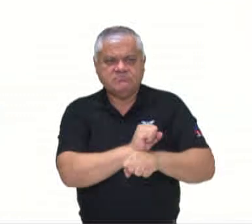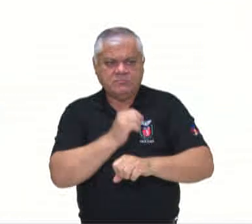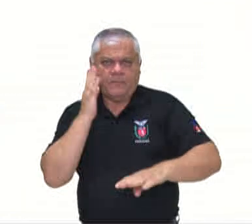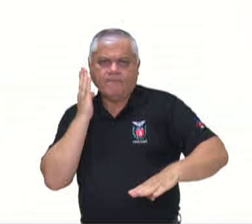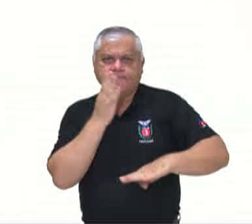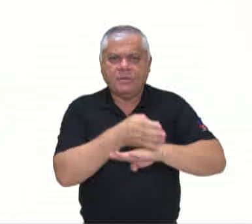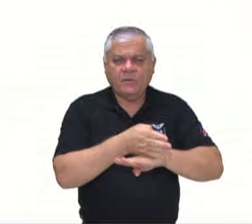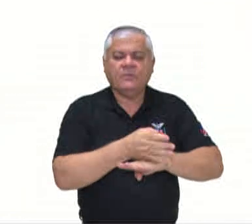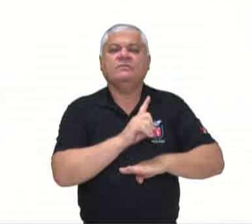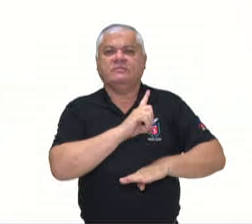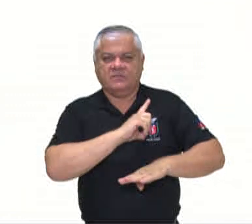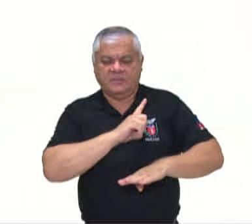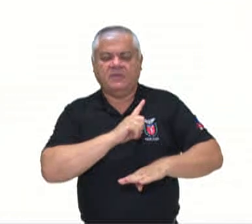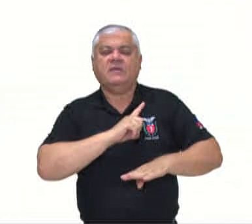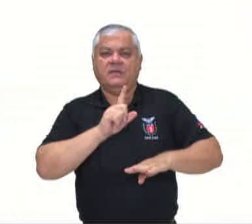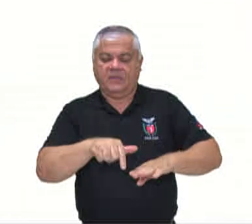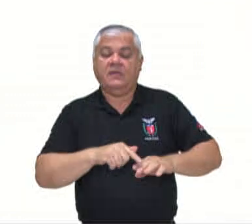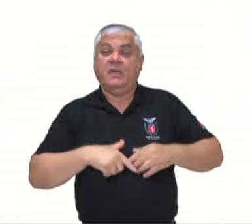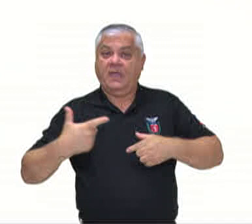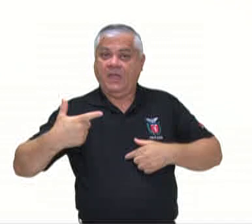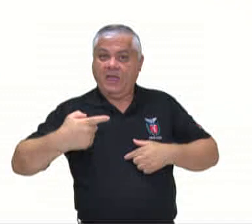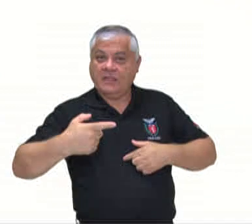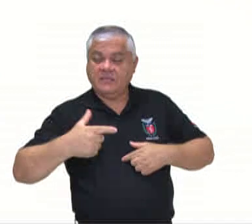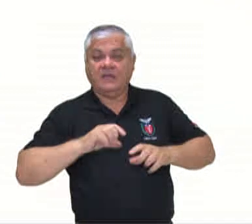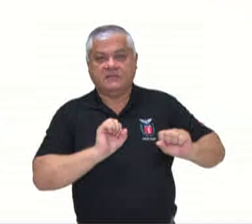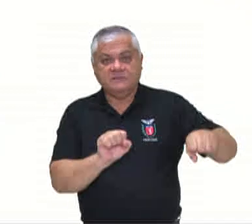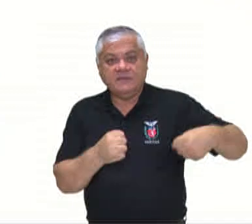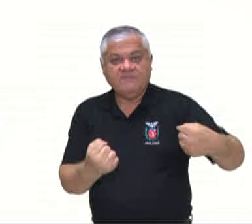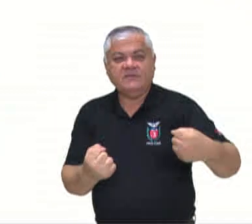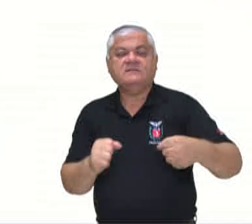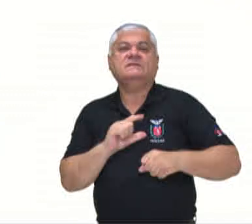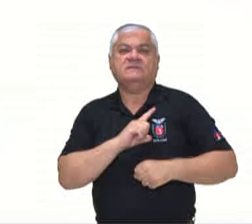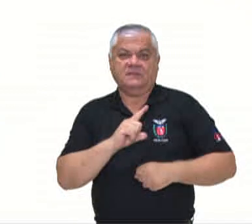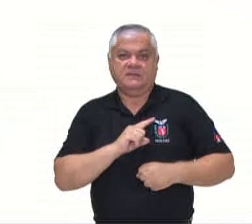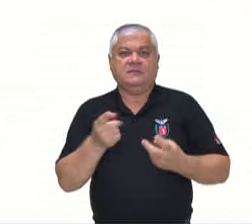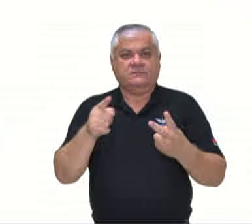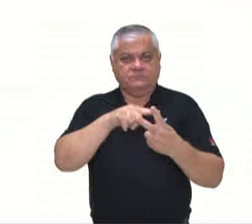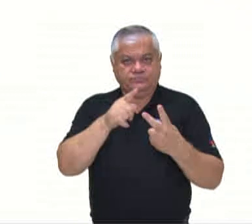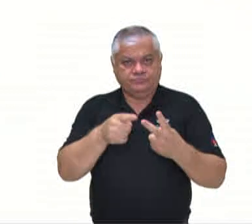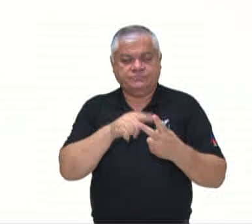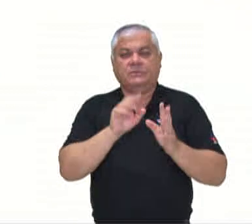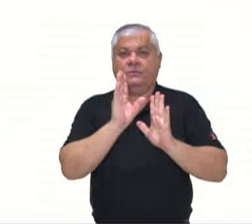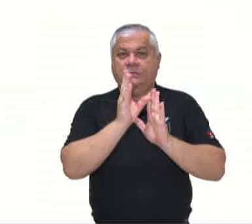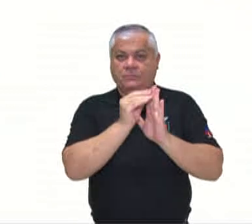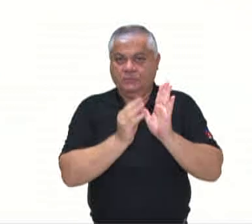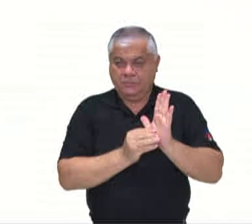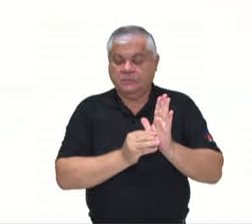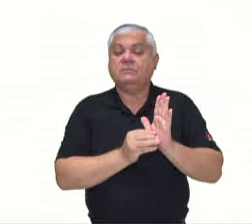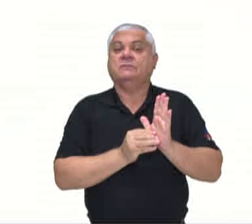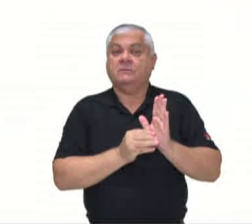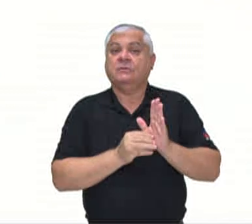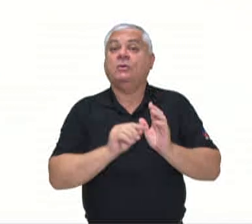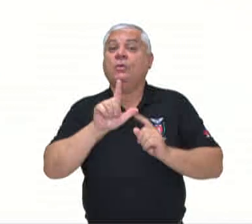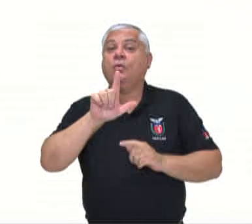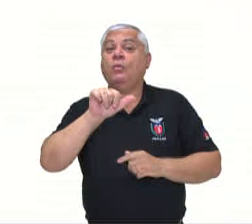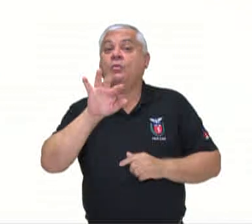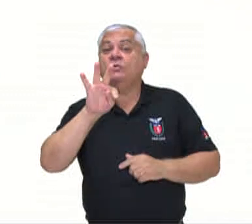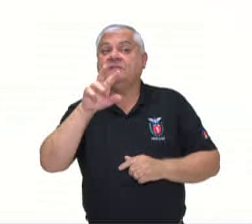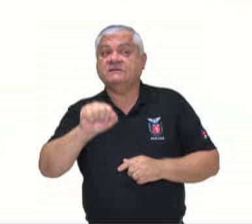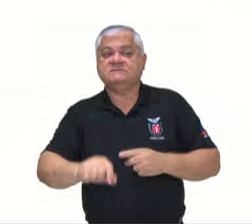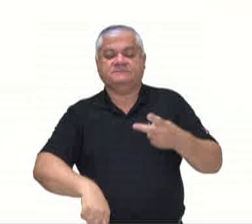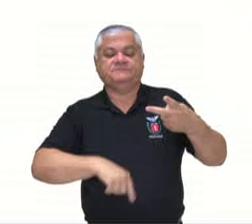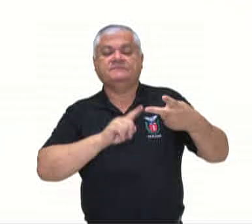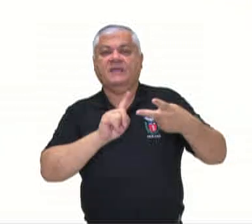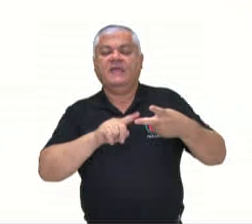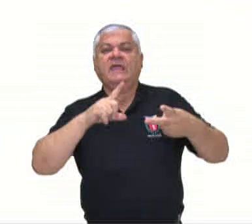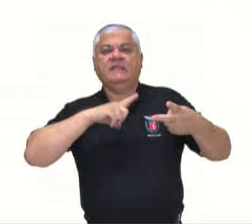para o desenvolvimento de ações de ataque e defesa, né? Então esse foi o nosso conceito básico do que é luta. Daí nós vimos